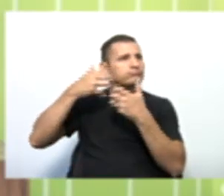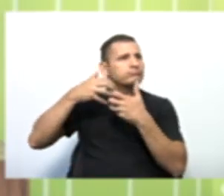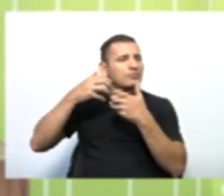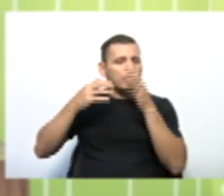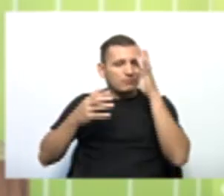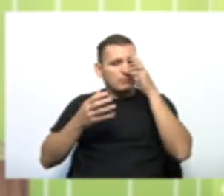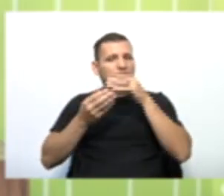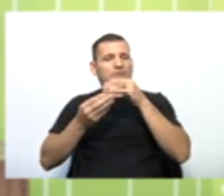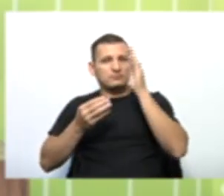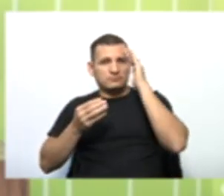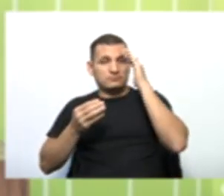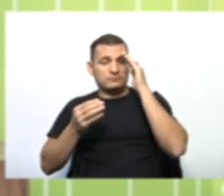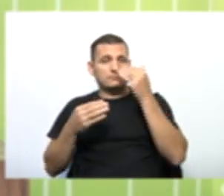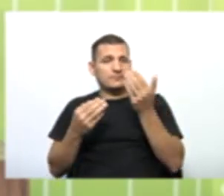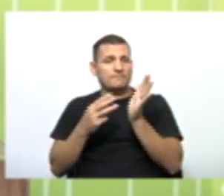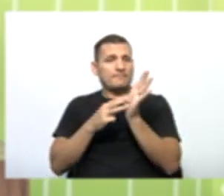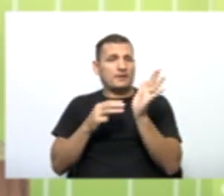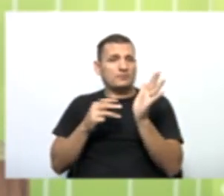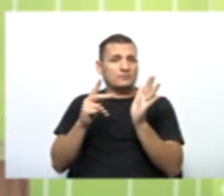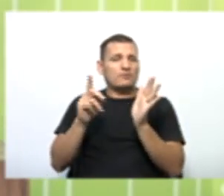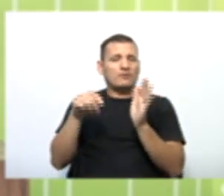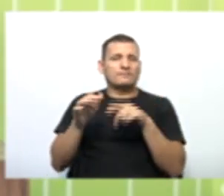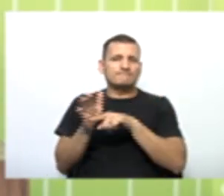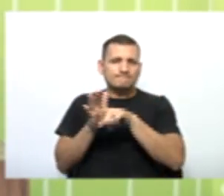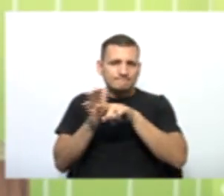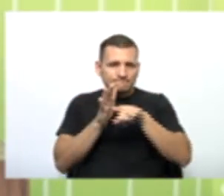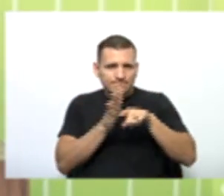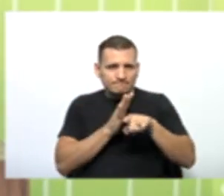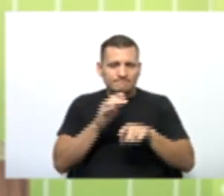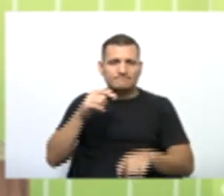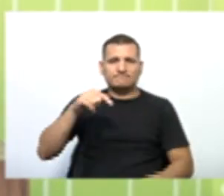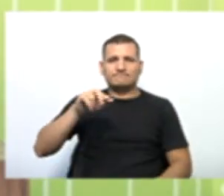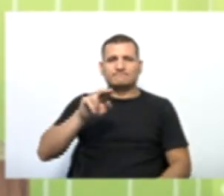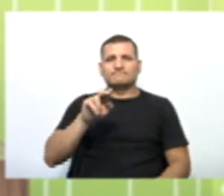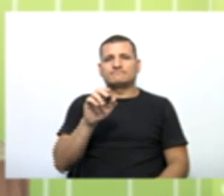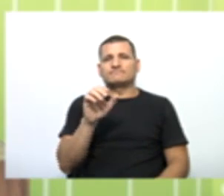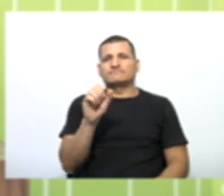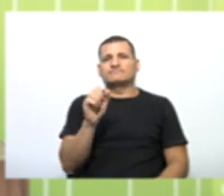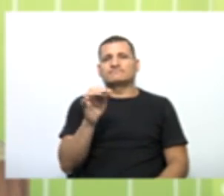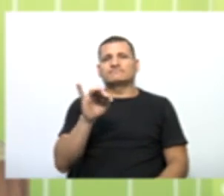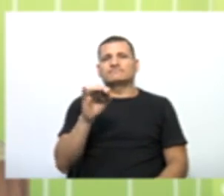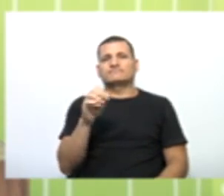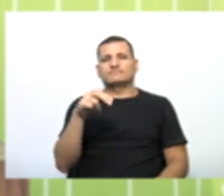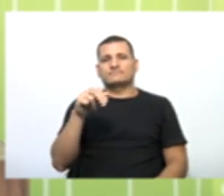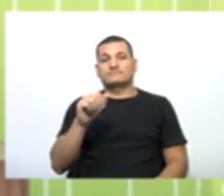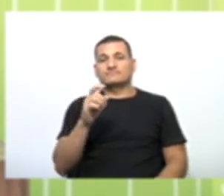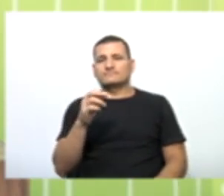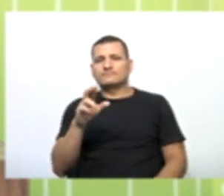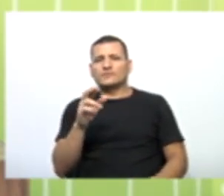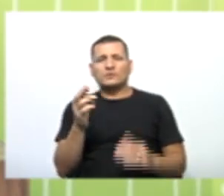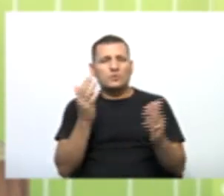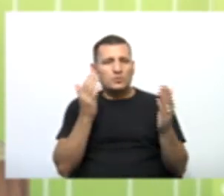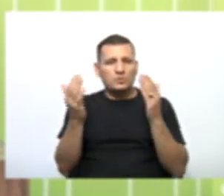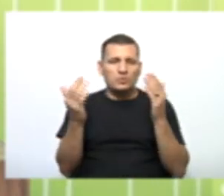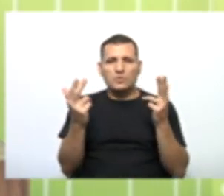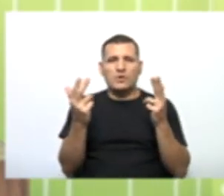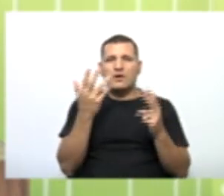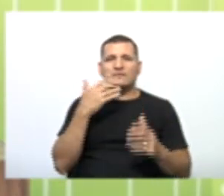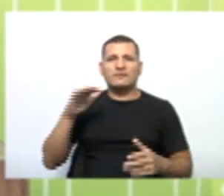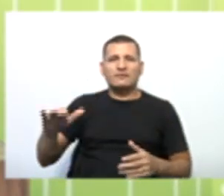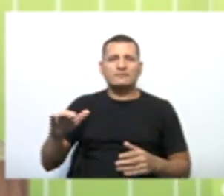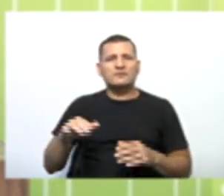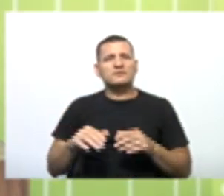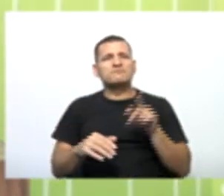de Sócrates era um método de questionar, um método questionador. É aquela criancinha que fica perguntando, mas por que